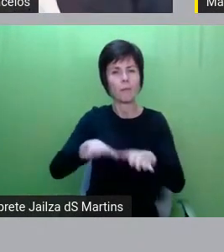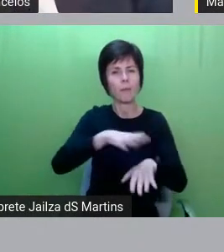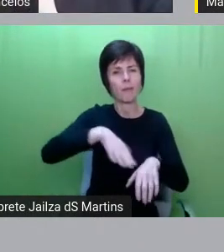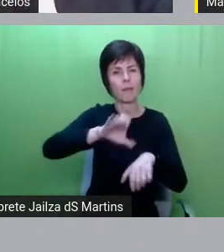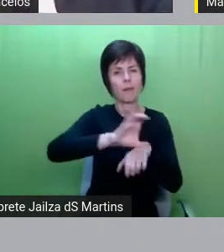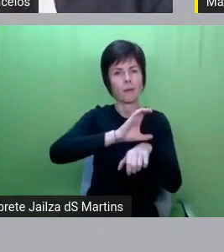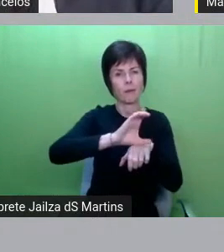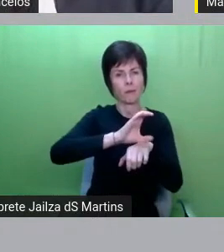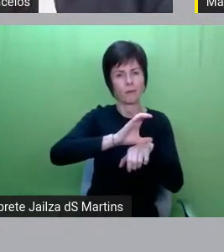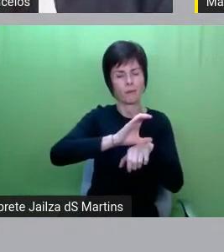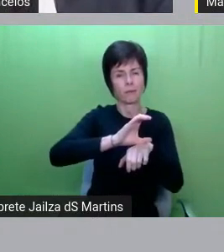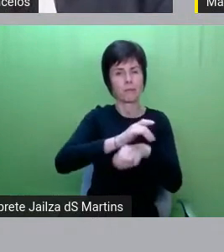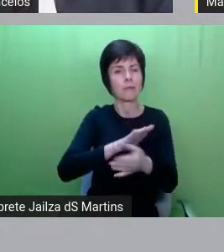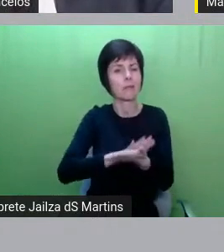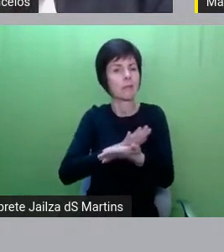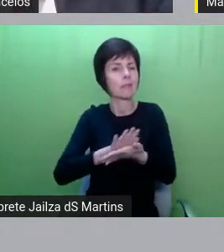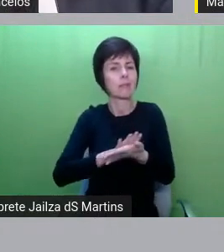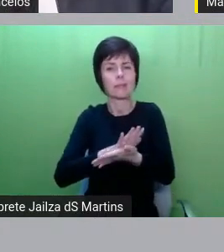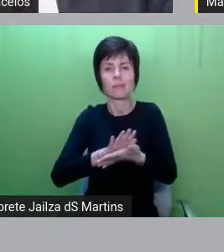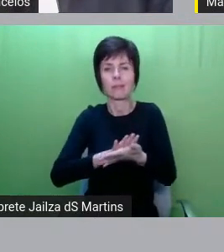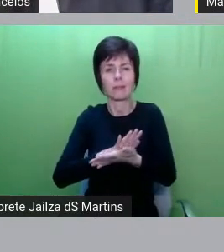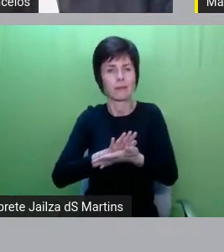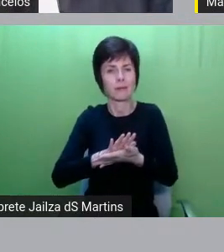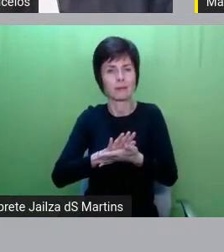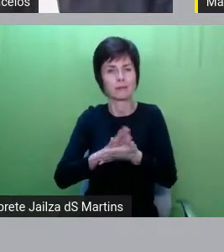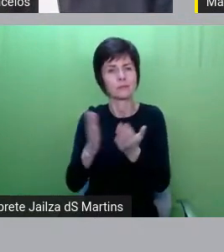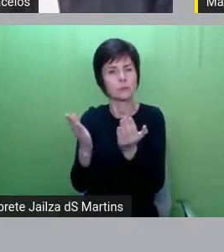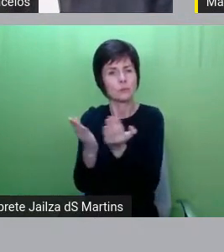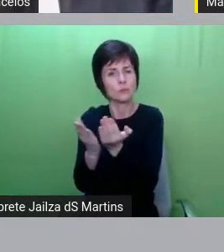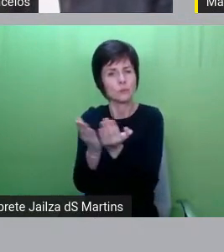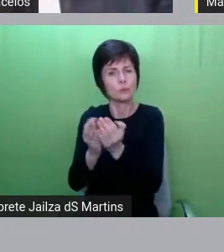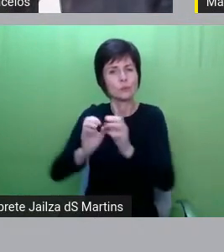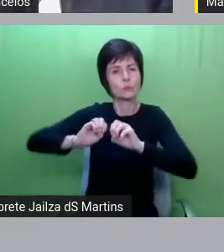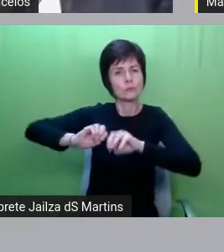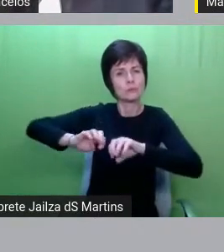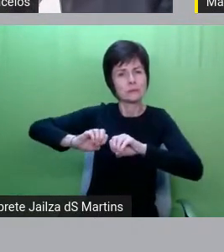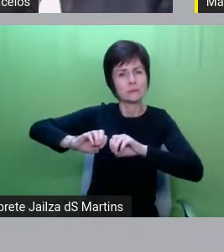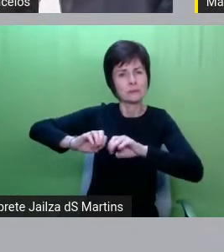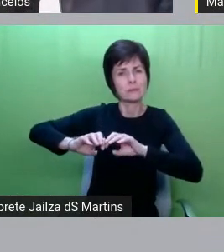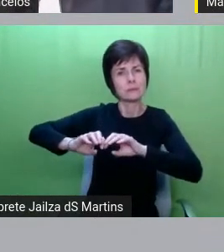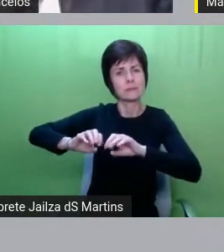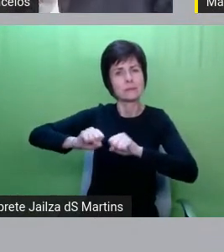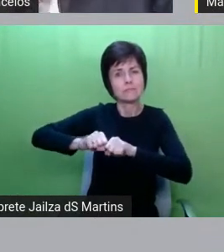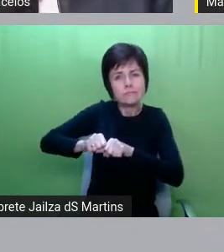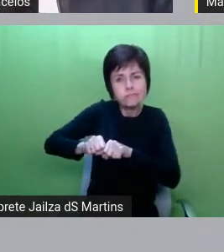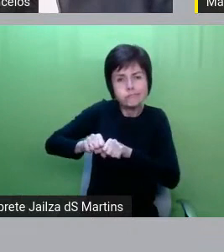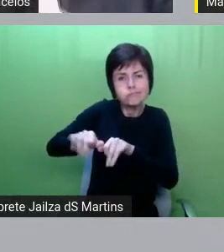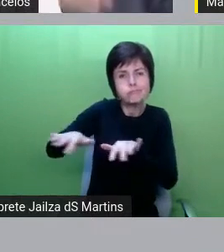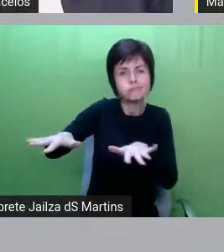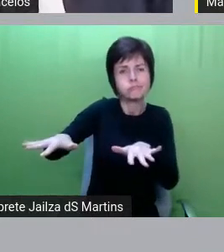Nada que a senhora estuda, ensina e propaga